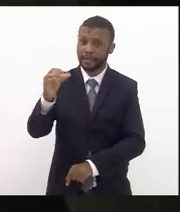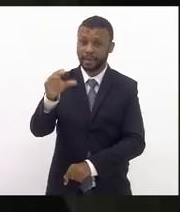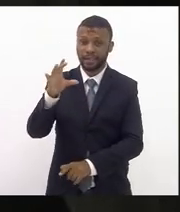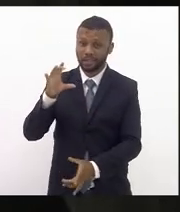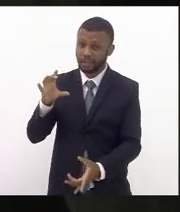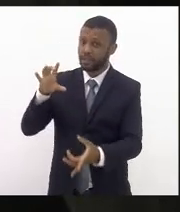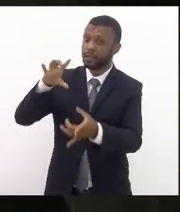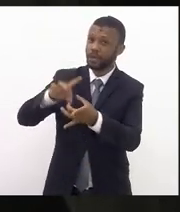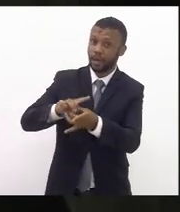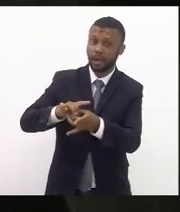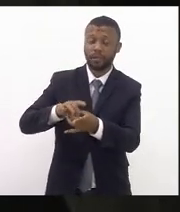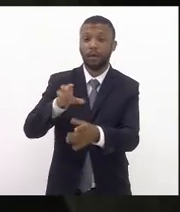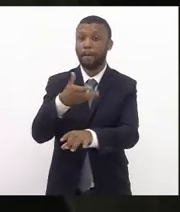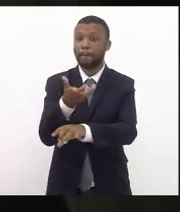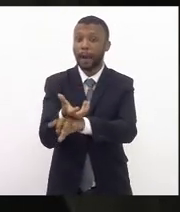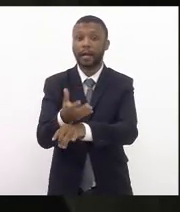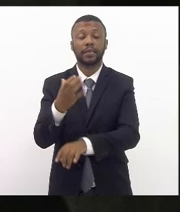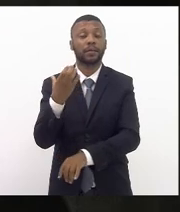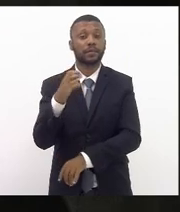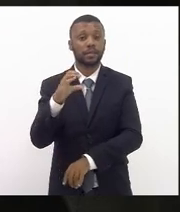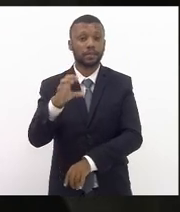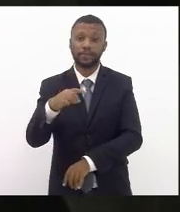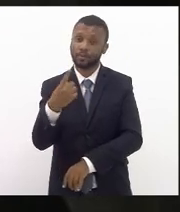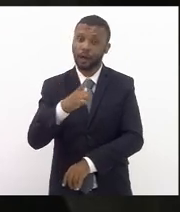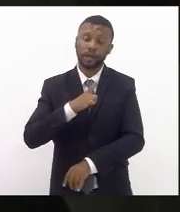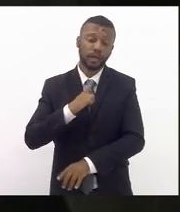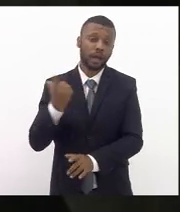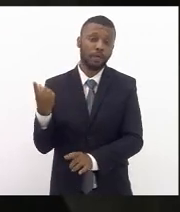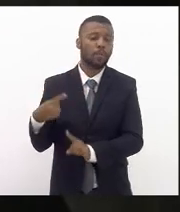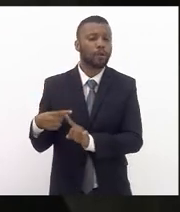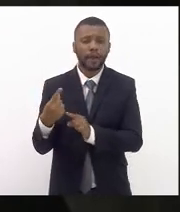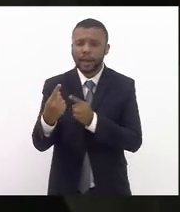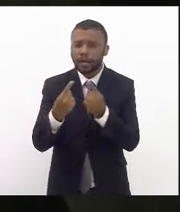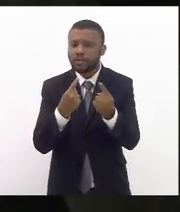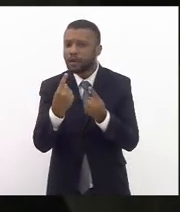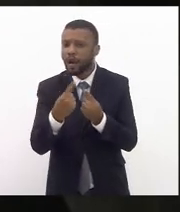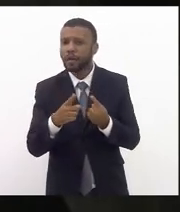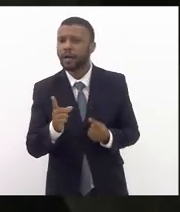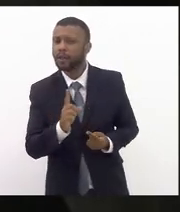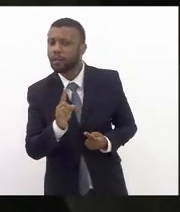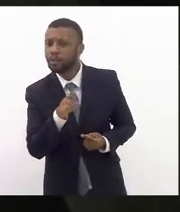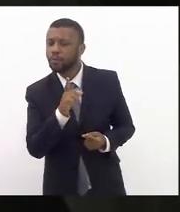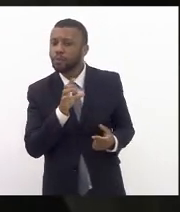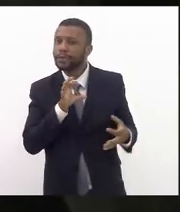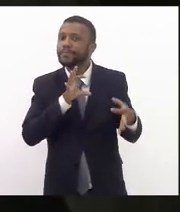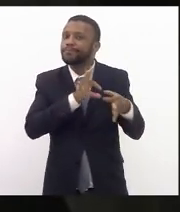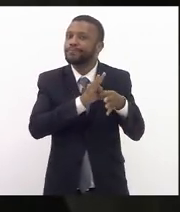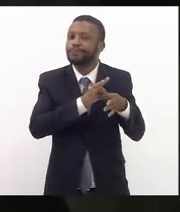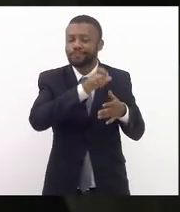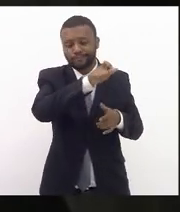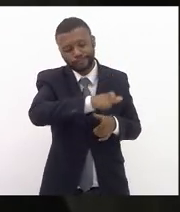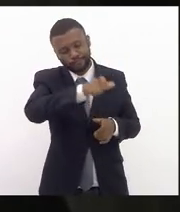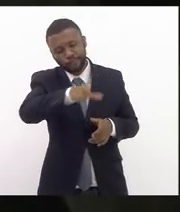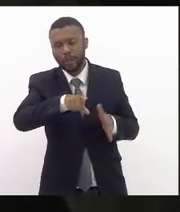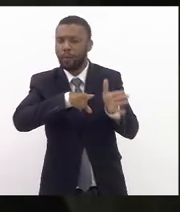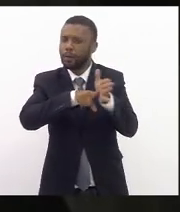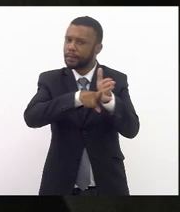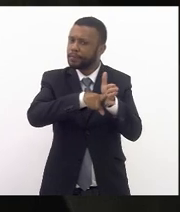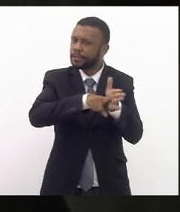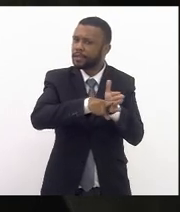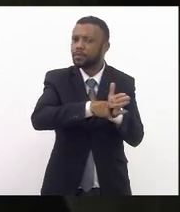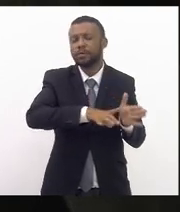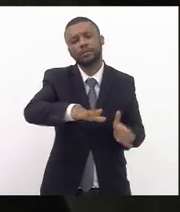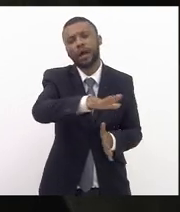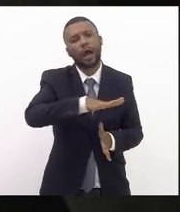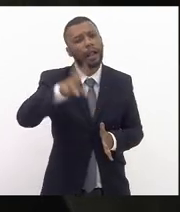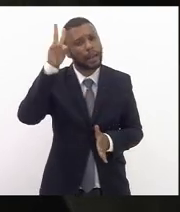instalada. É o parque científico que nós temos. Por que não dialogar com esses pesquisadores, com essas pesquisadoras?